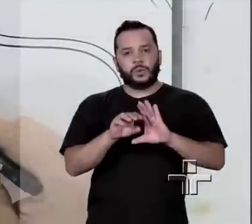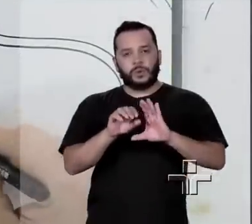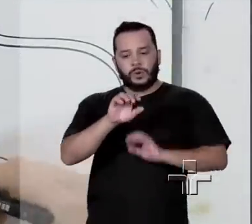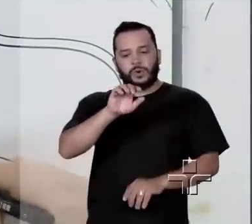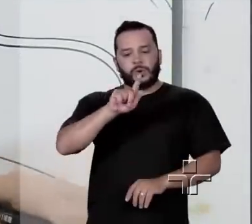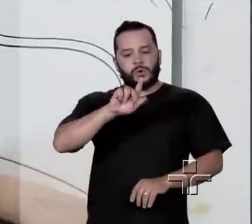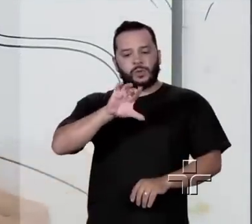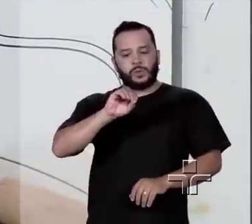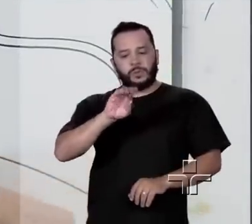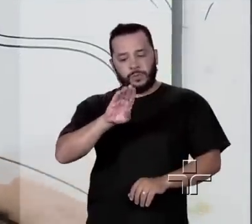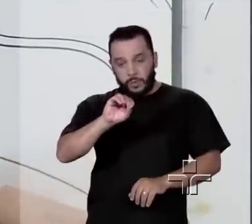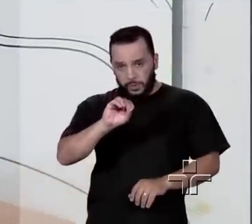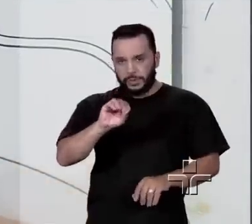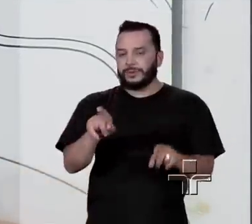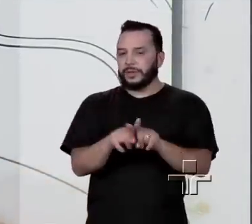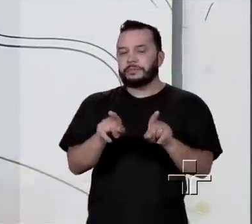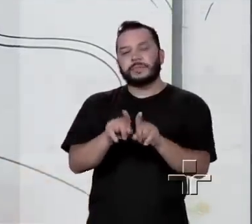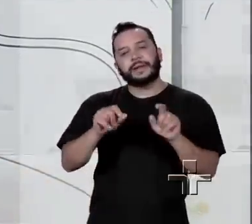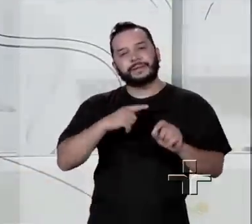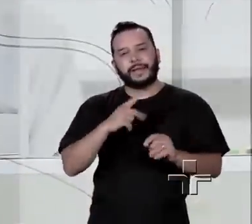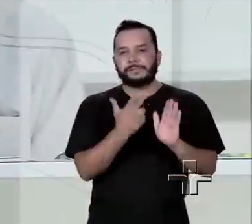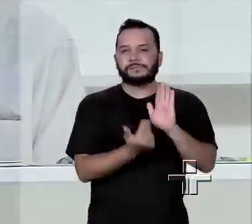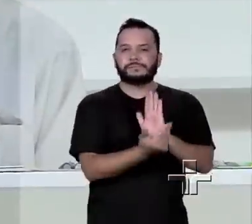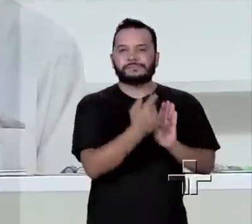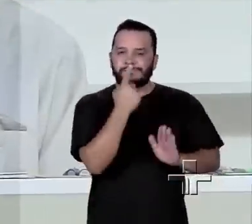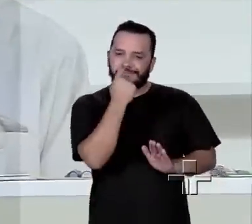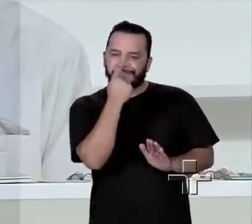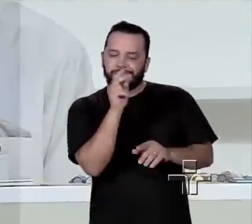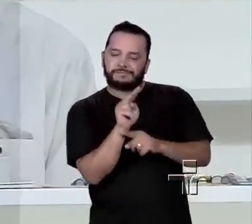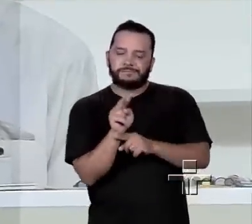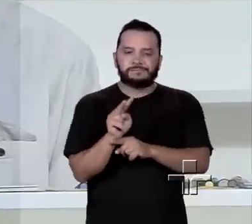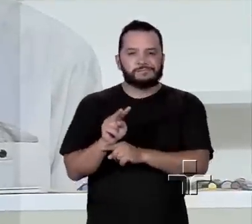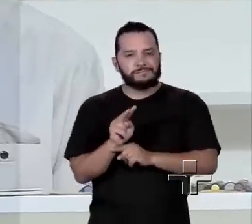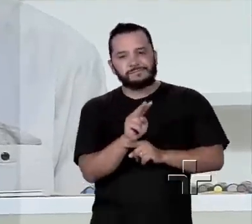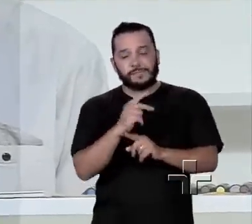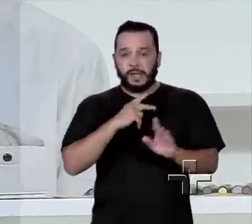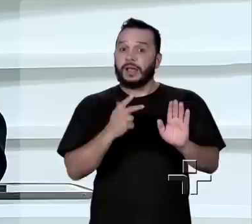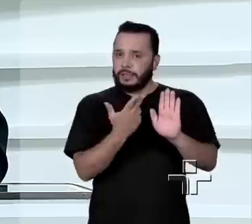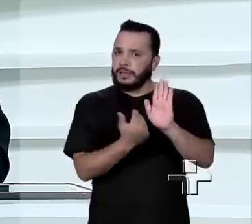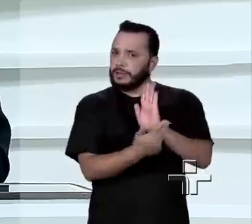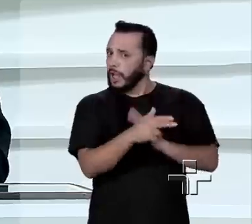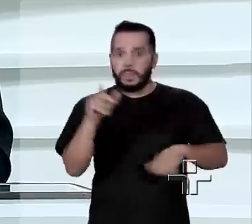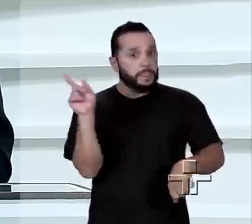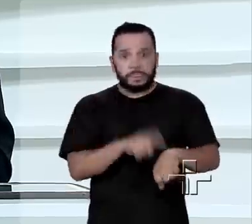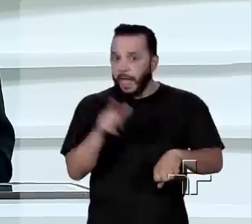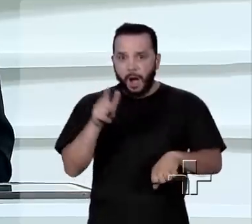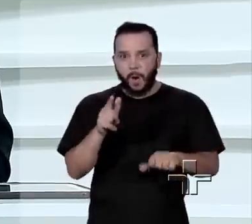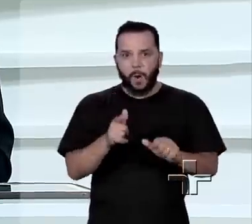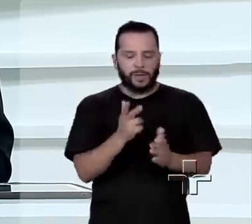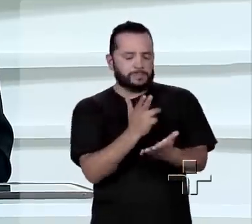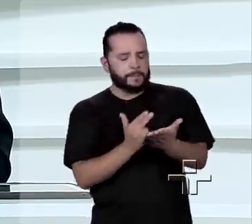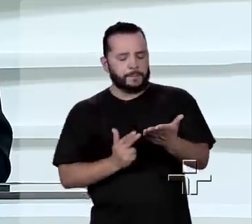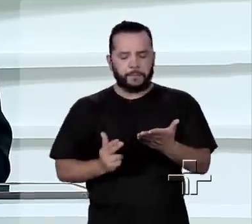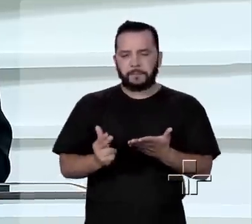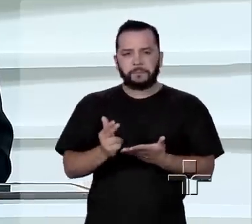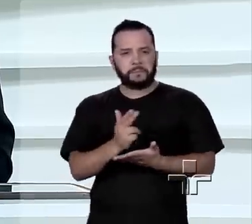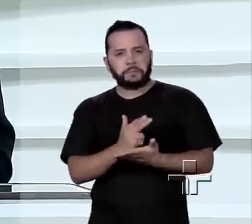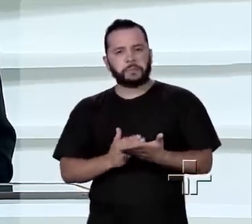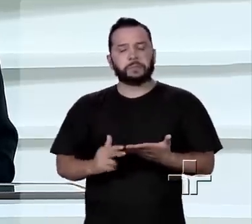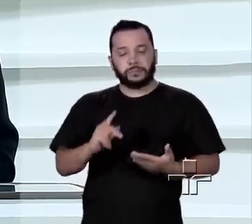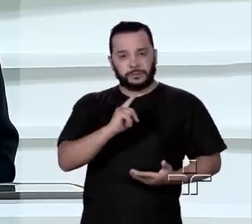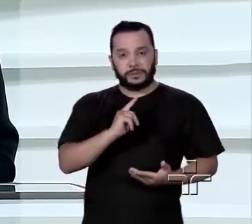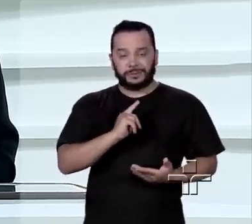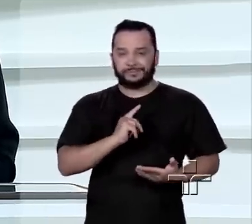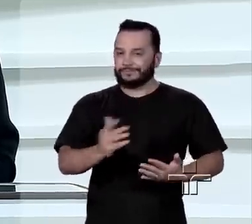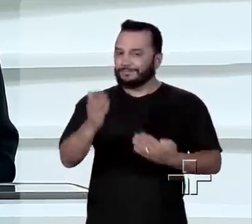e supervisionados pelo nosso cartunista Paulo Caruso, com desenhos feitos em tempo real.